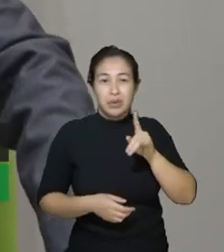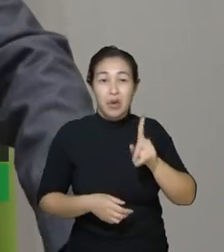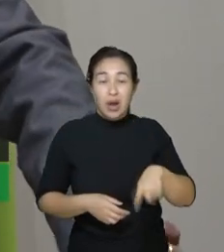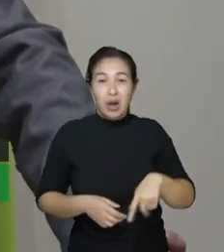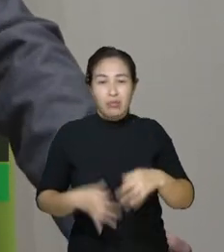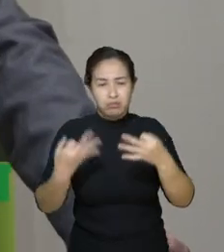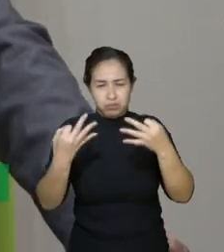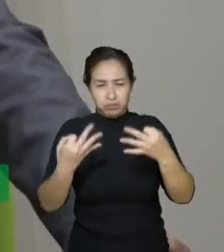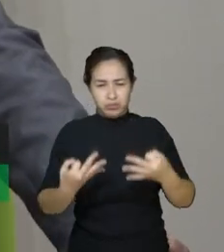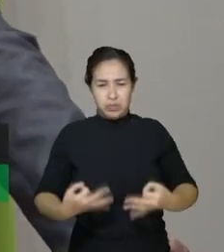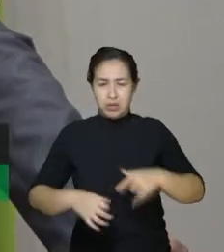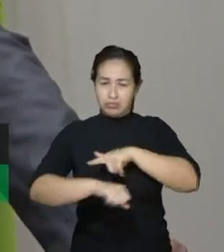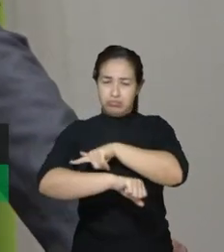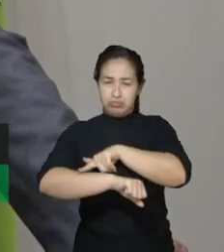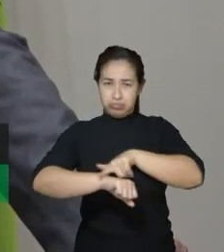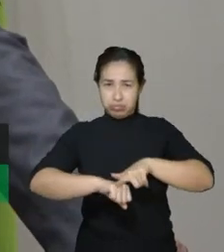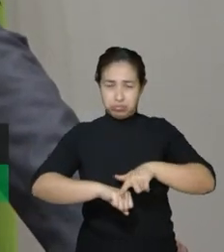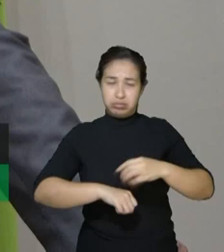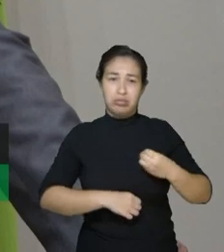a nossa vida.